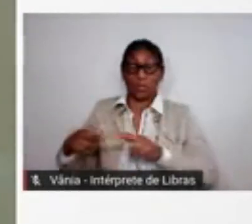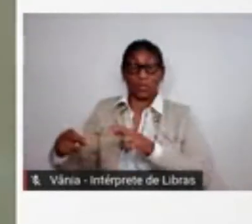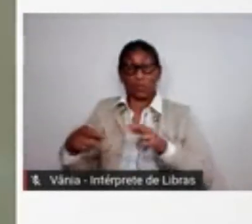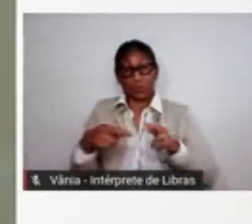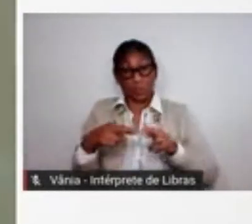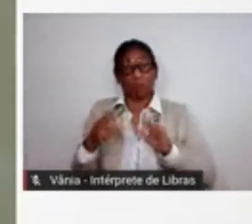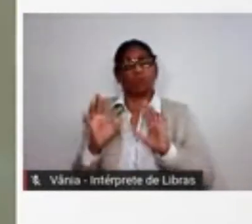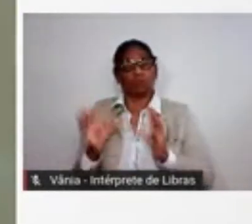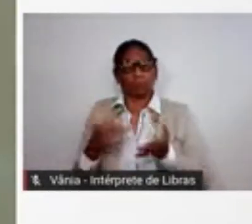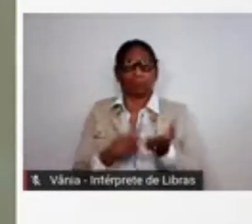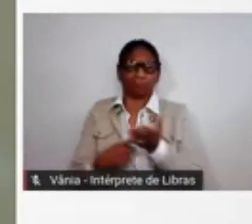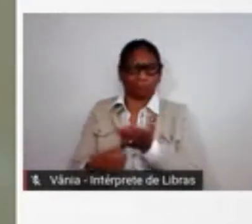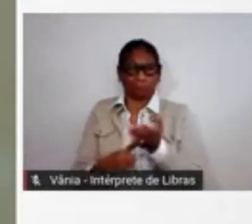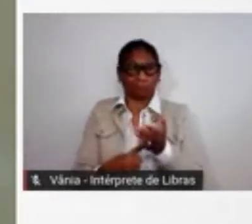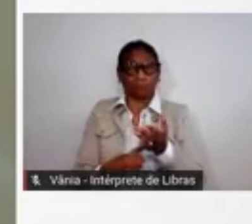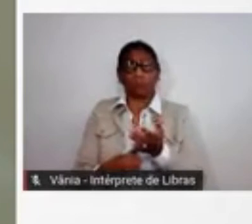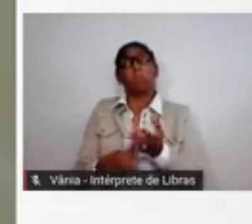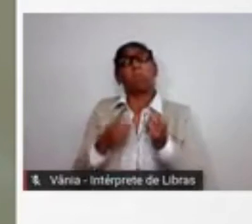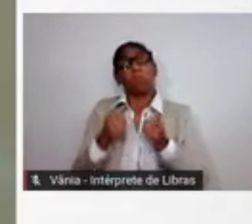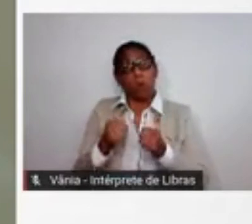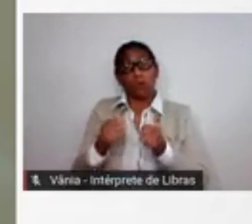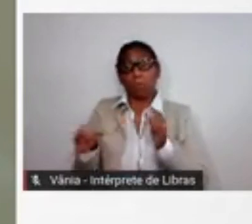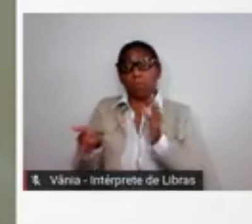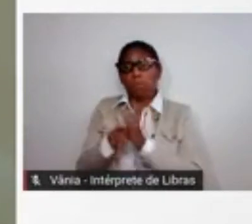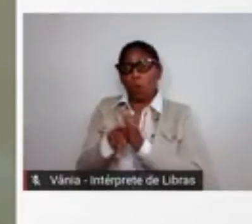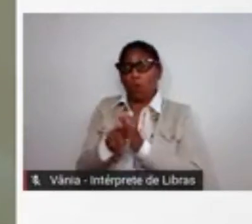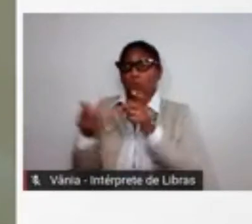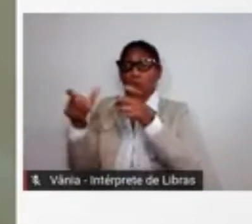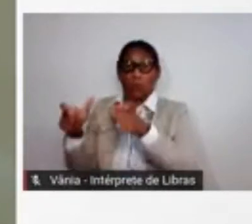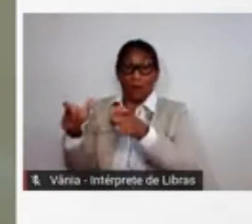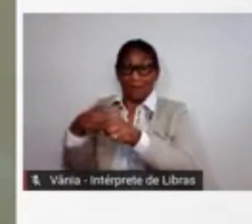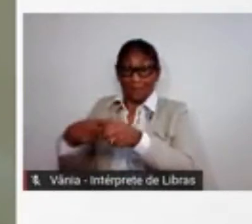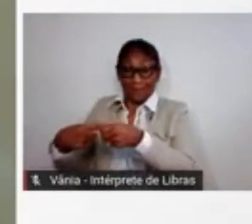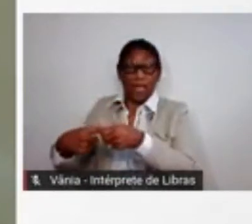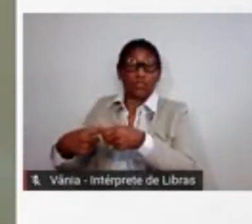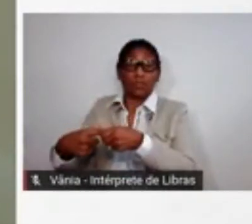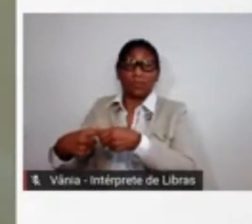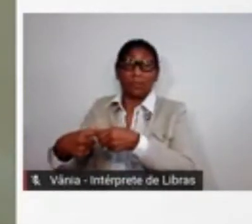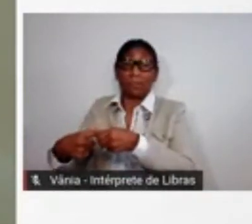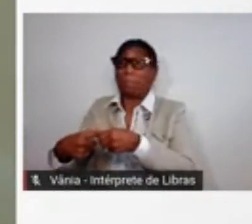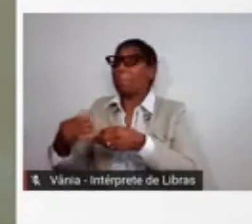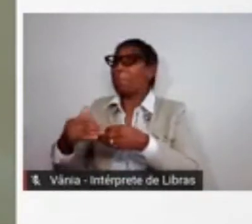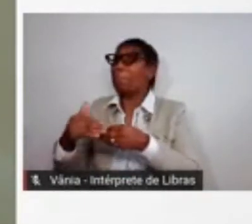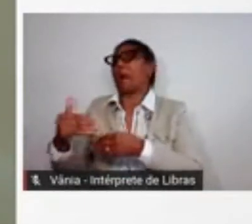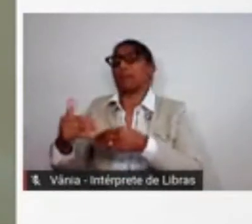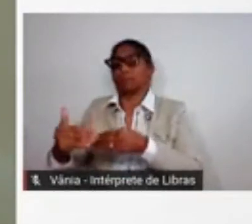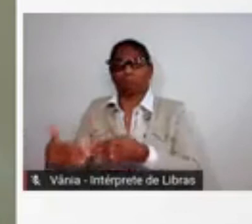Ele poderá ser até mais restritivo que a sua região, mas não menos restritivo do que a sua região. Isso, como eu já